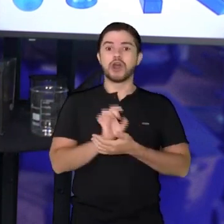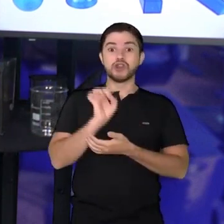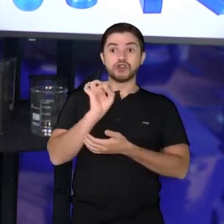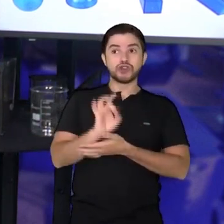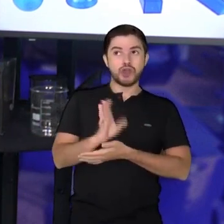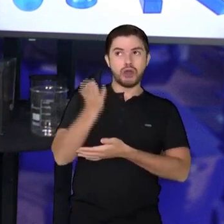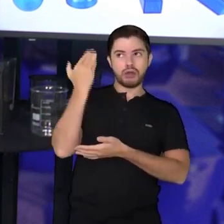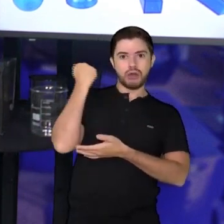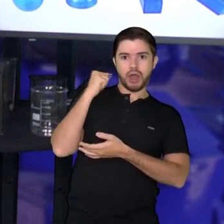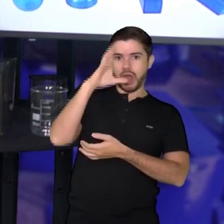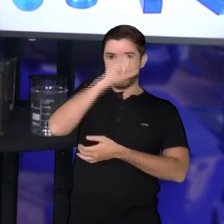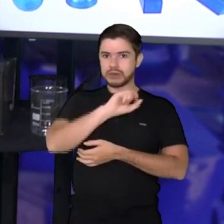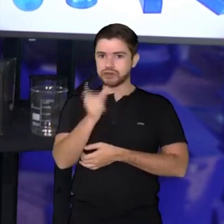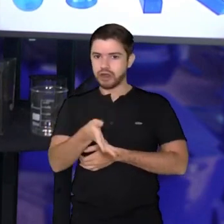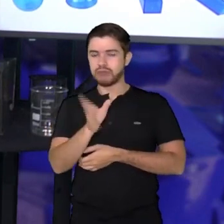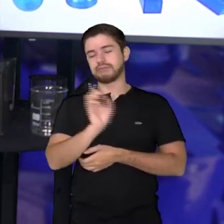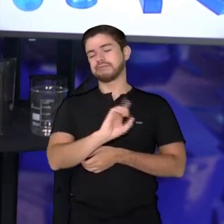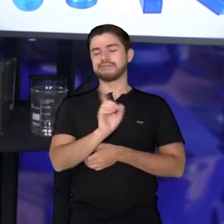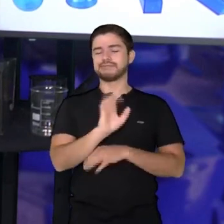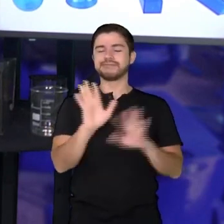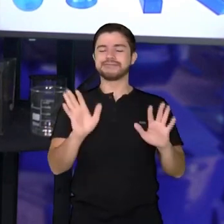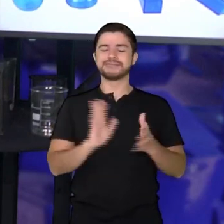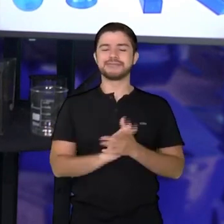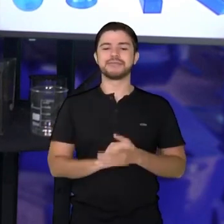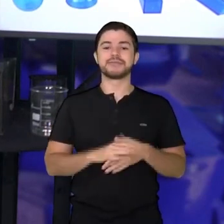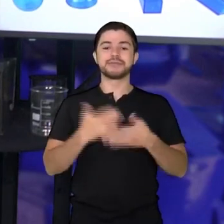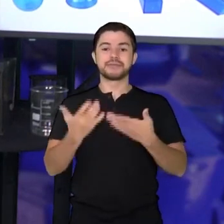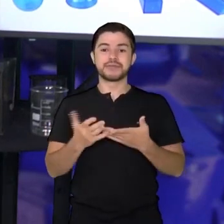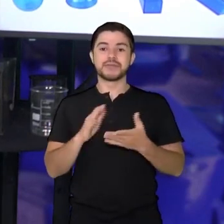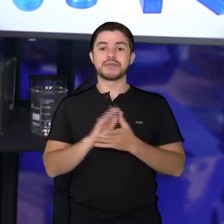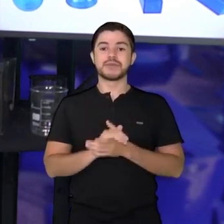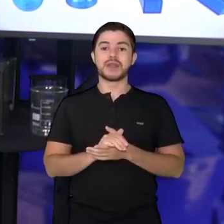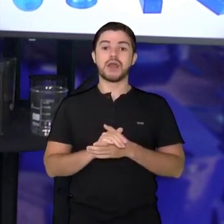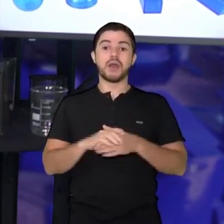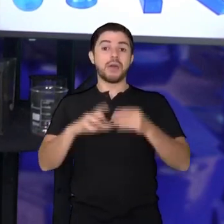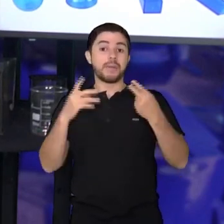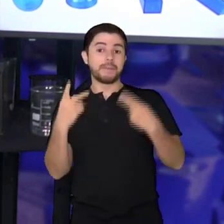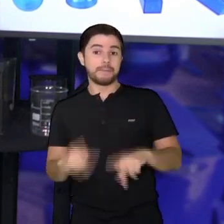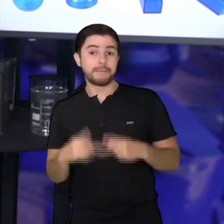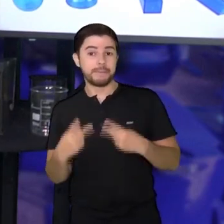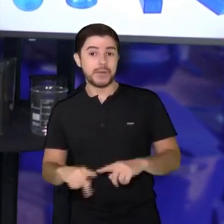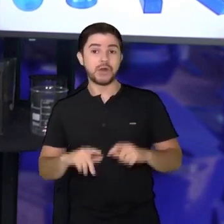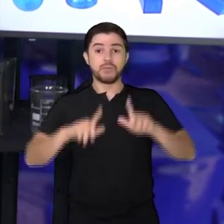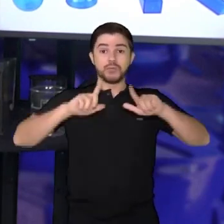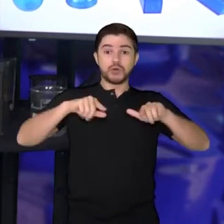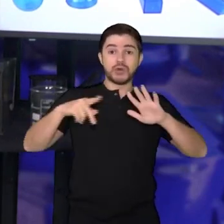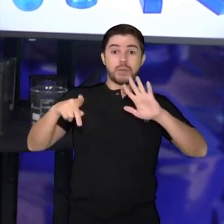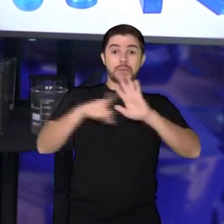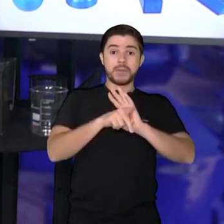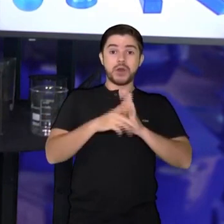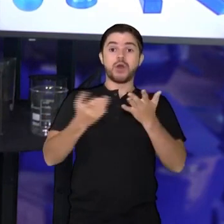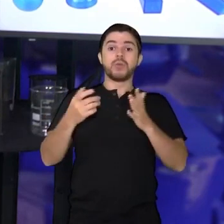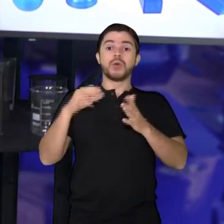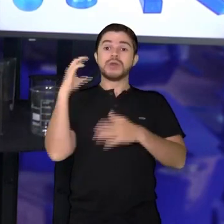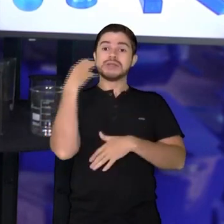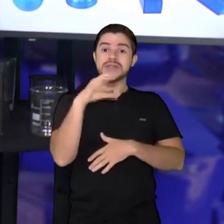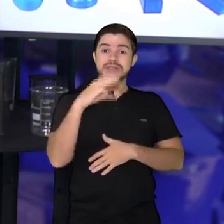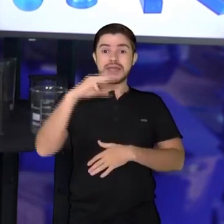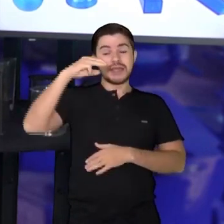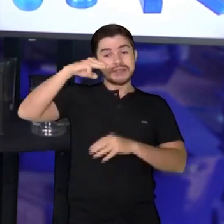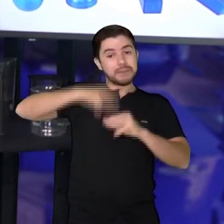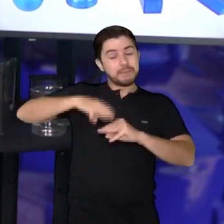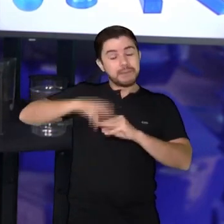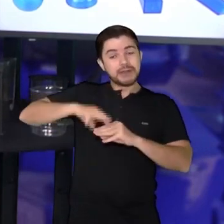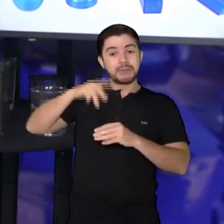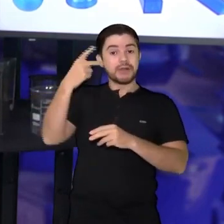a gente apresentou, tá? No material do laboratório da Escola de Ciências e Matemática, a gente tem alguns